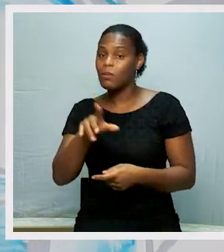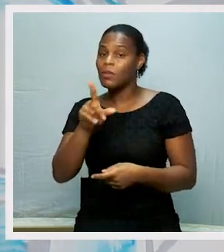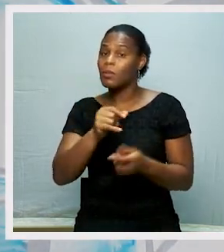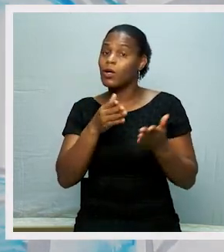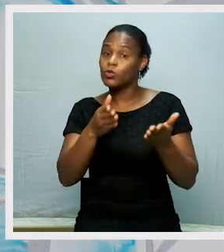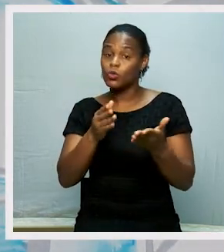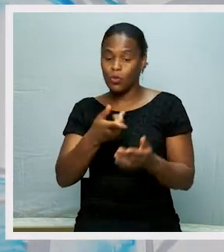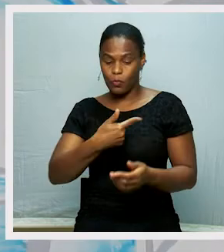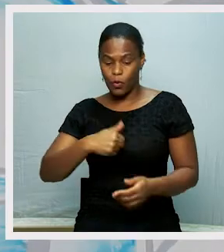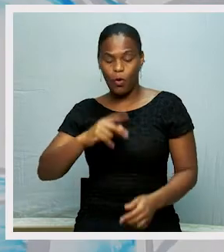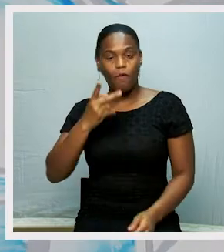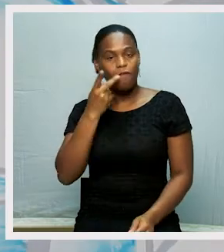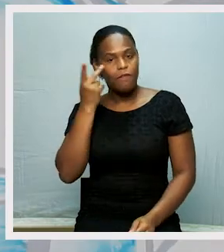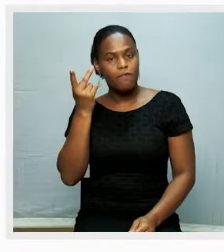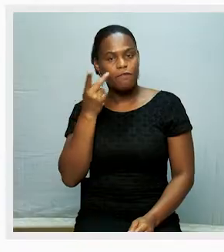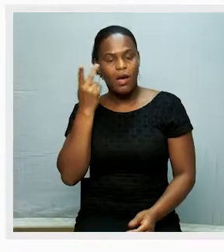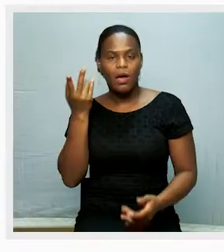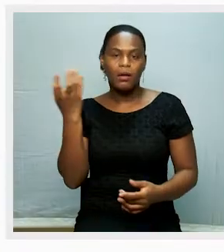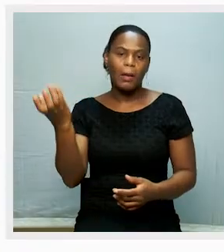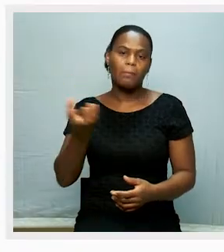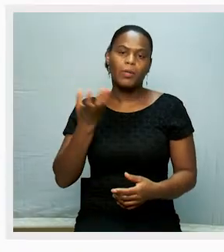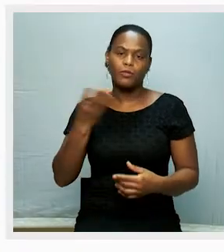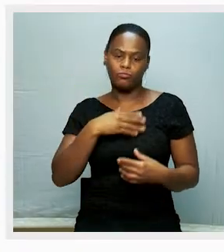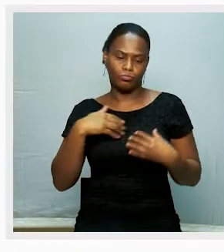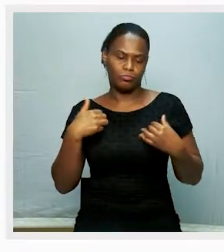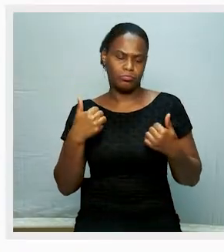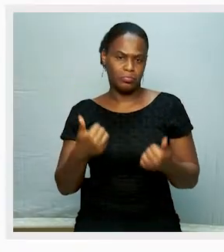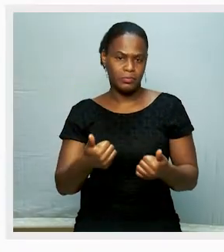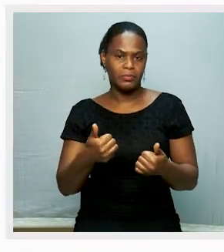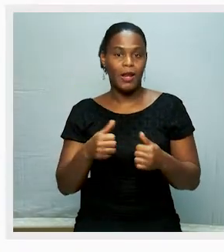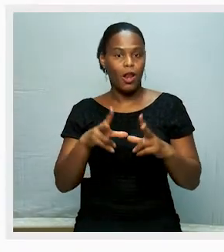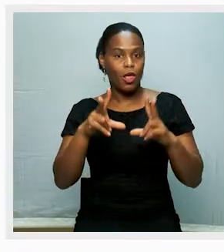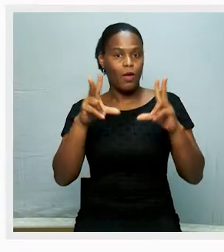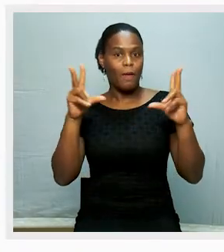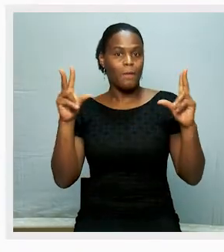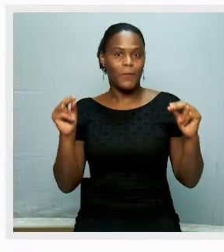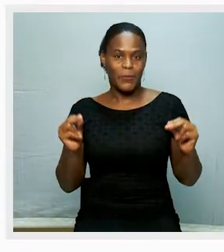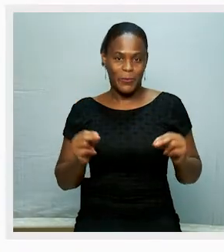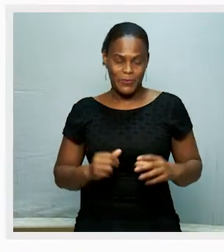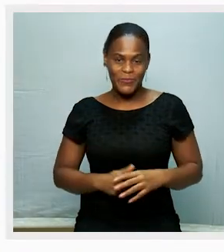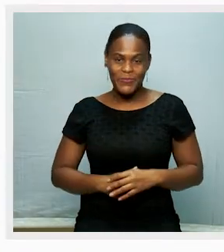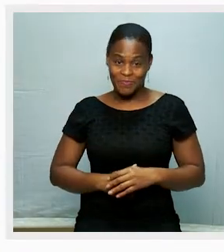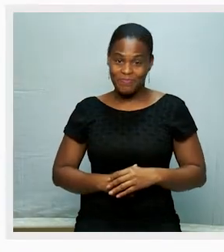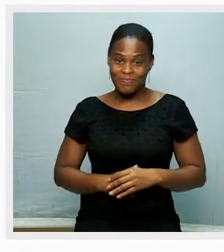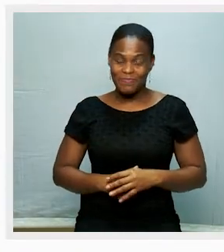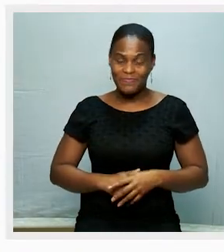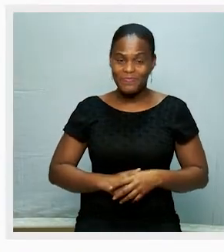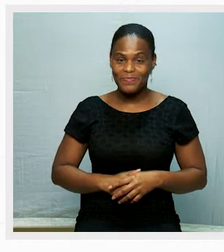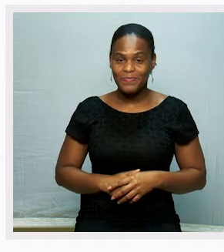certa forma, para vivermos num ambiente mais saudável, num ambiente limpo.